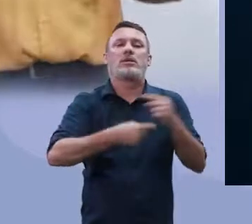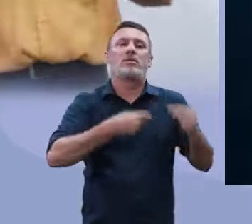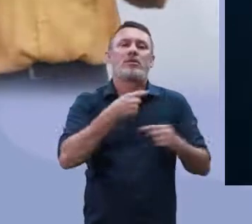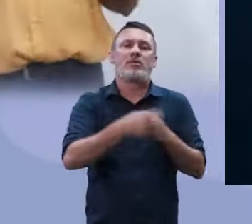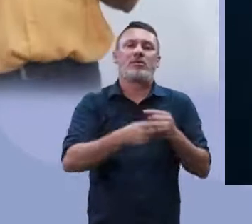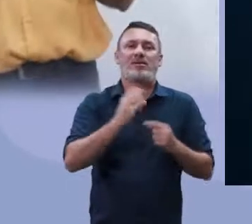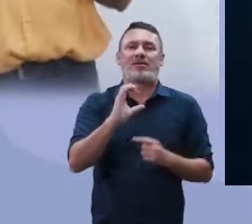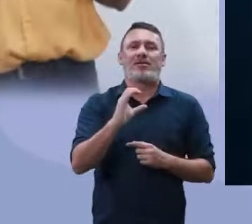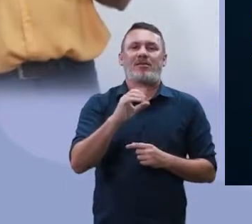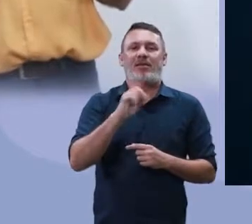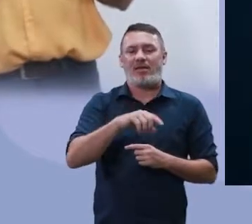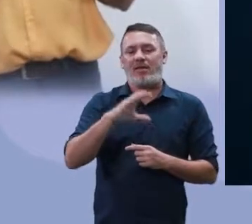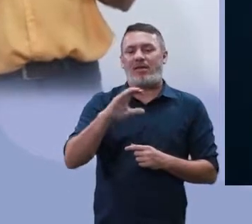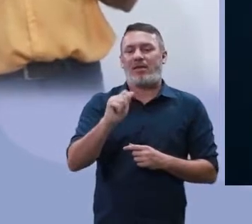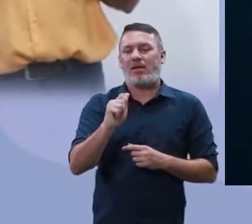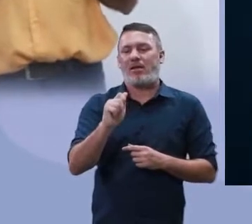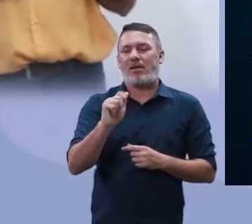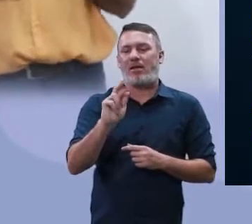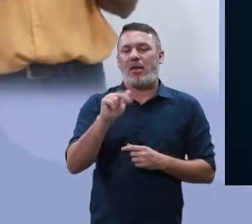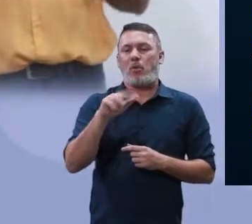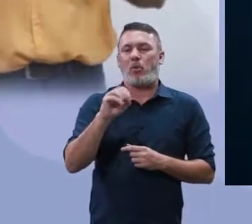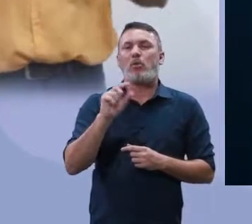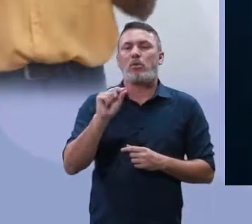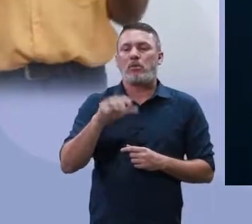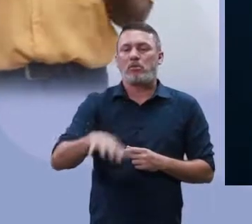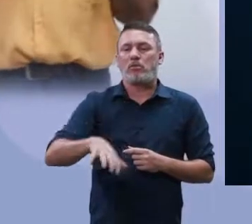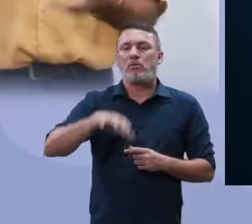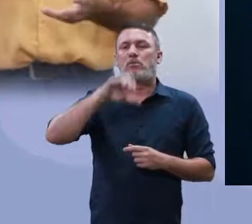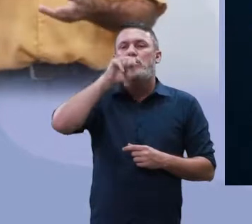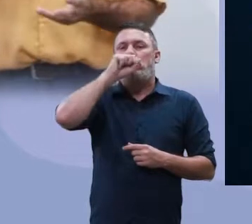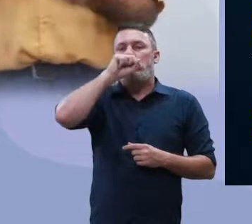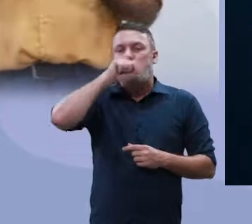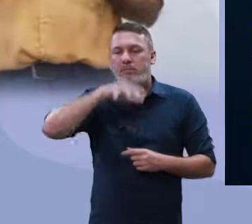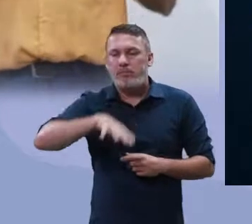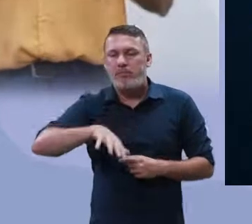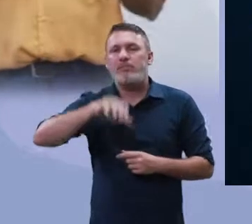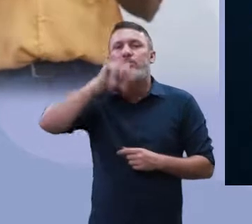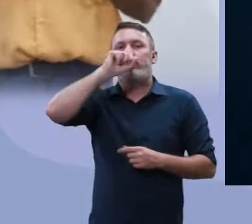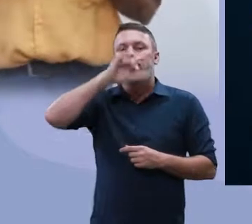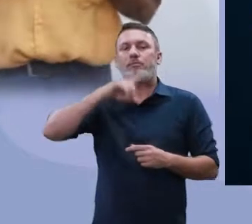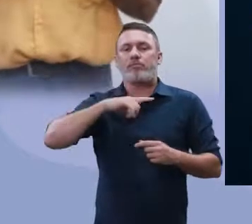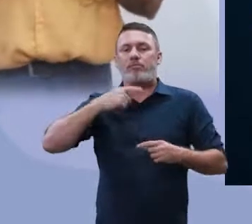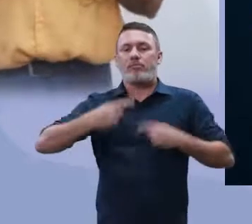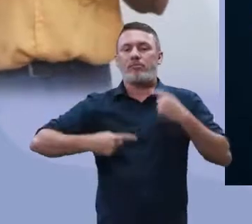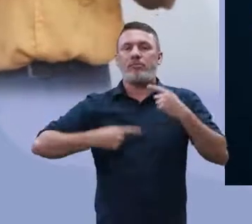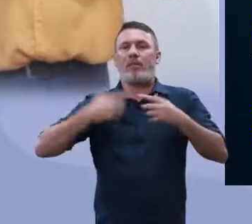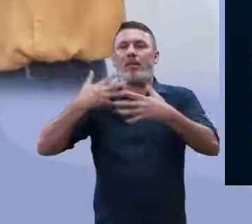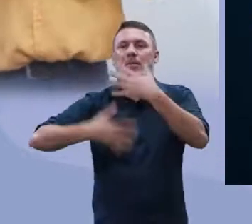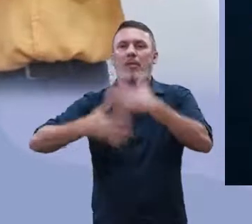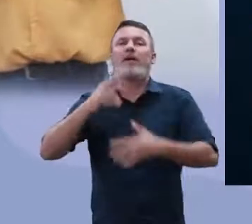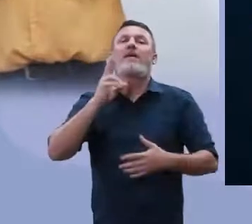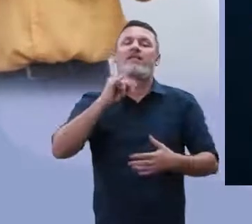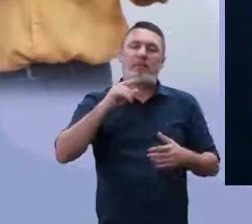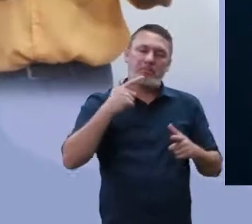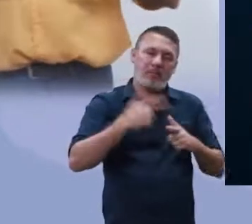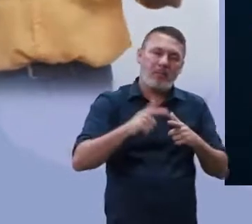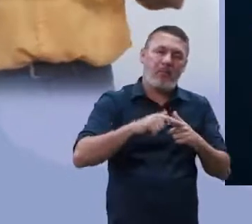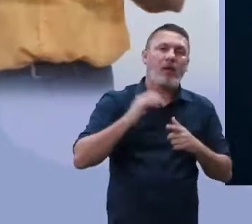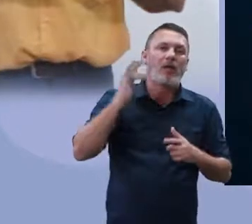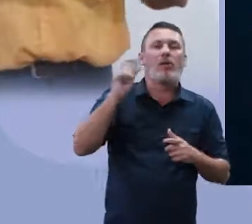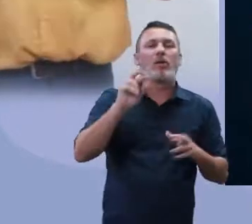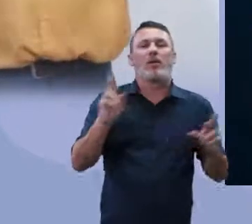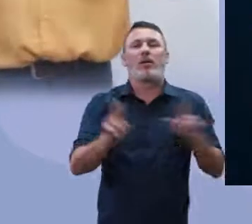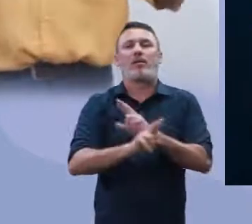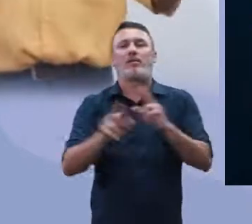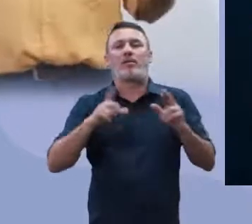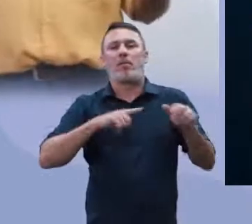carbono, ao ser absorvido na respiração celular, e aí é quando você vai ter, vamos dizer assim, né, os problemas relacionados